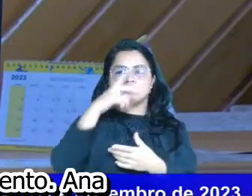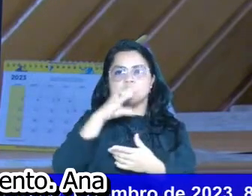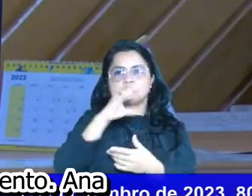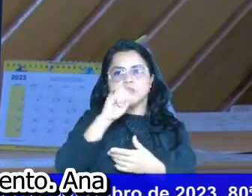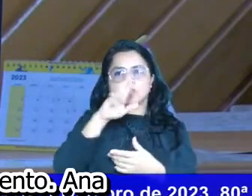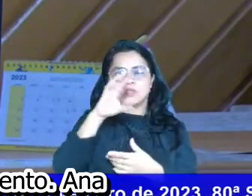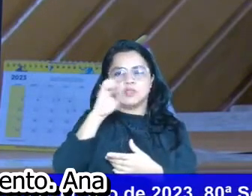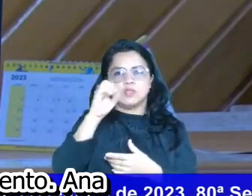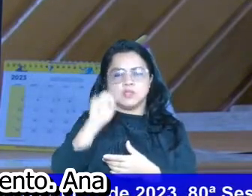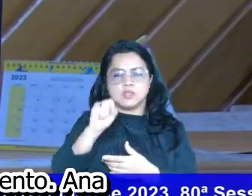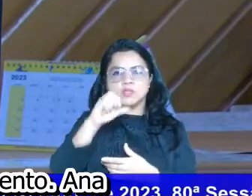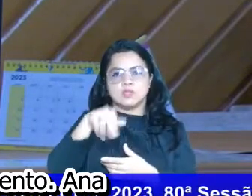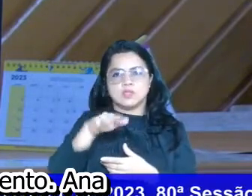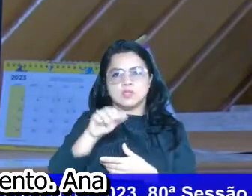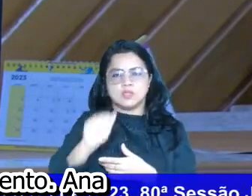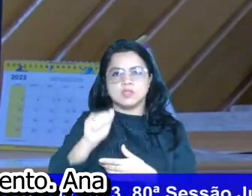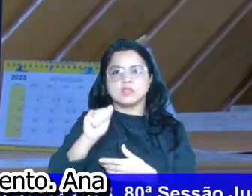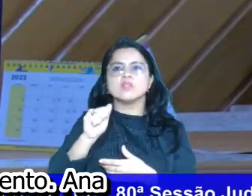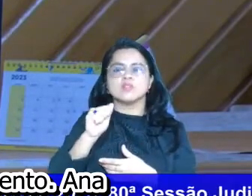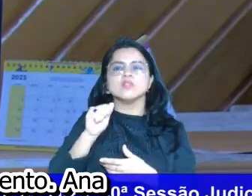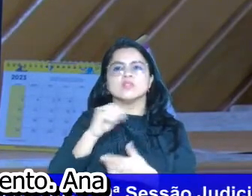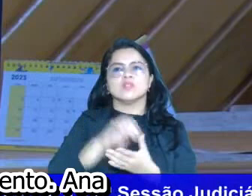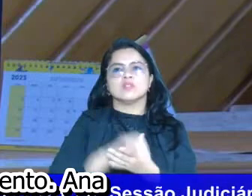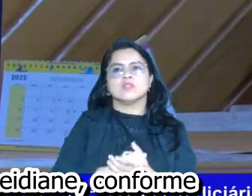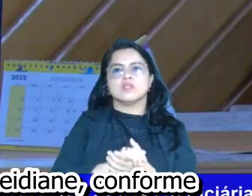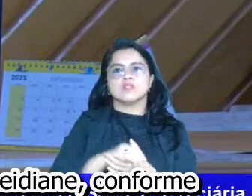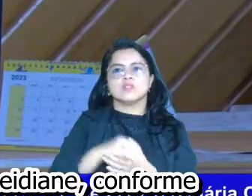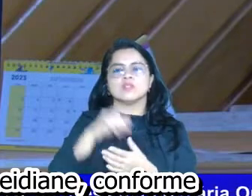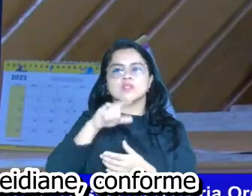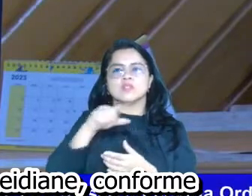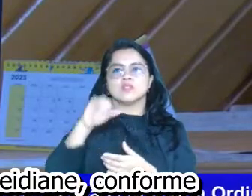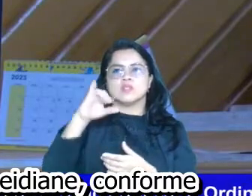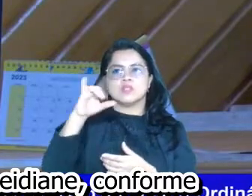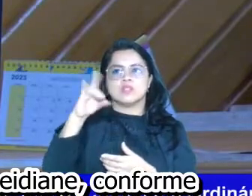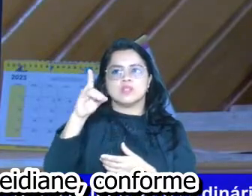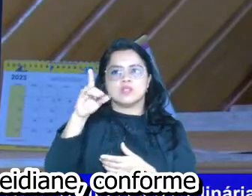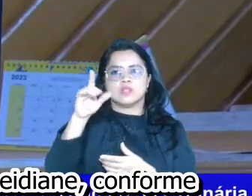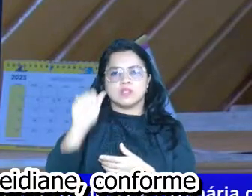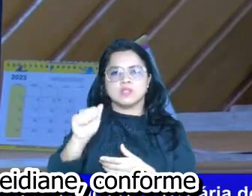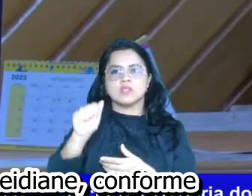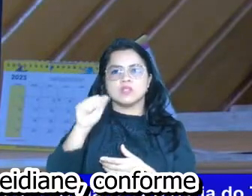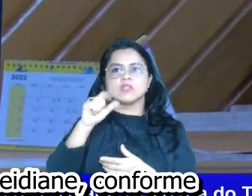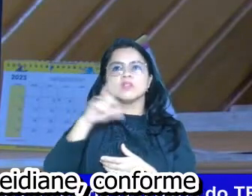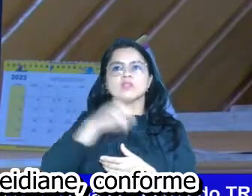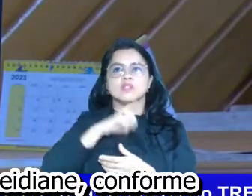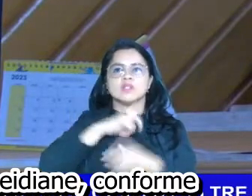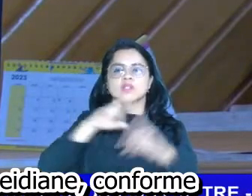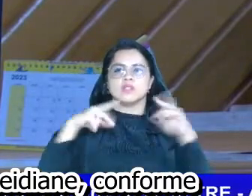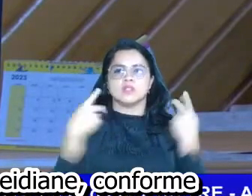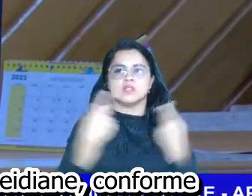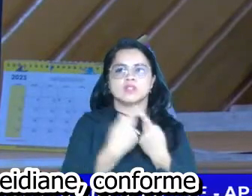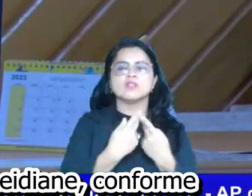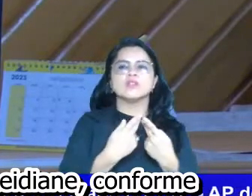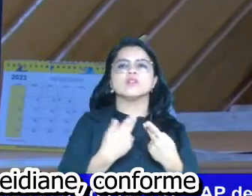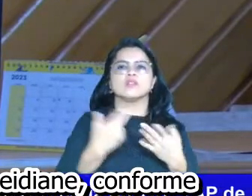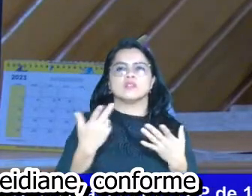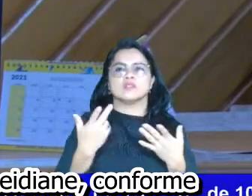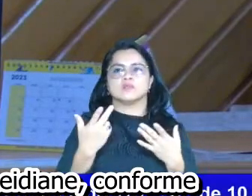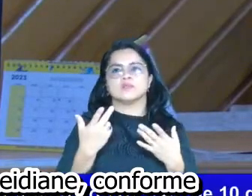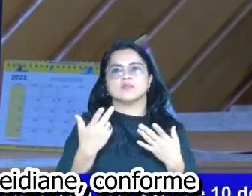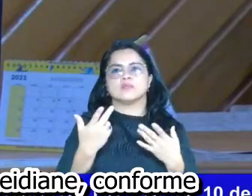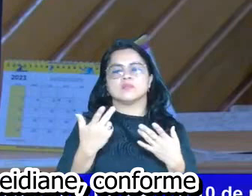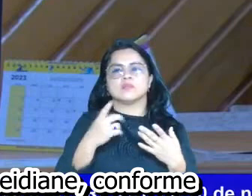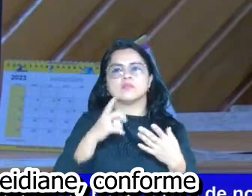Adriano, Lidiane Barroso e Ana Zilda Nascimento. A Ana Zilda Nascimento, ela tem parentesco socioafetivo